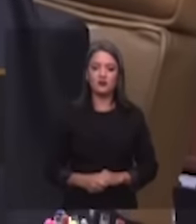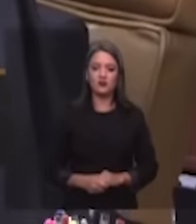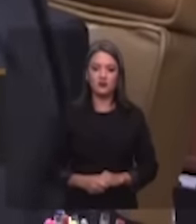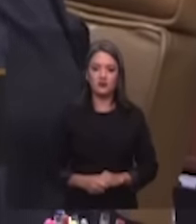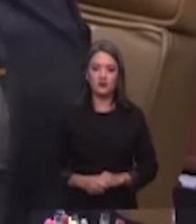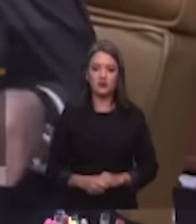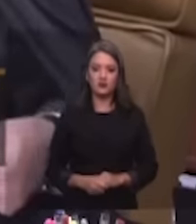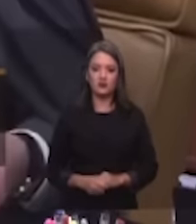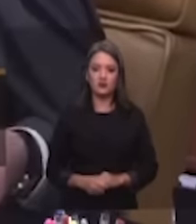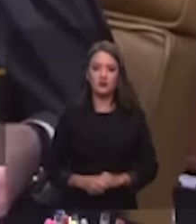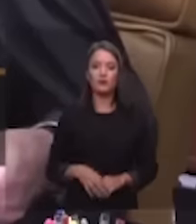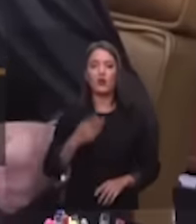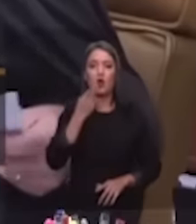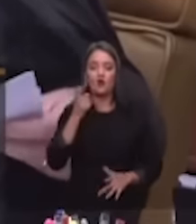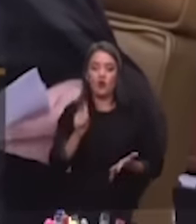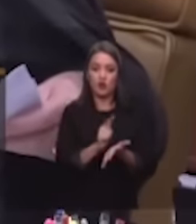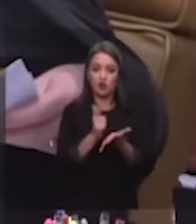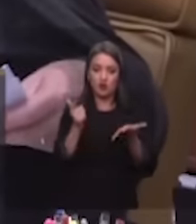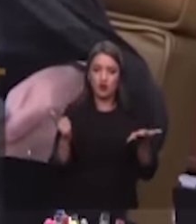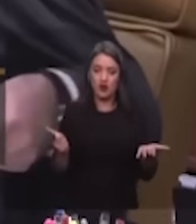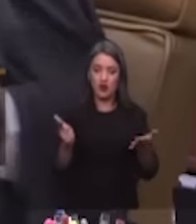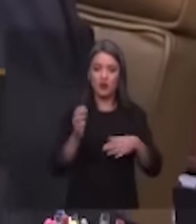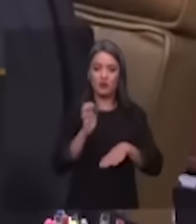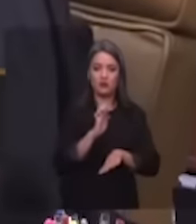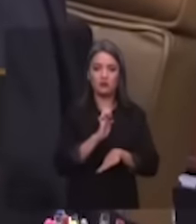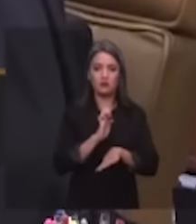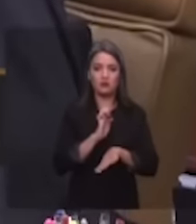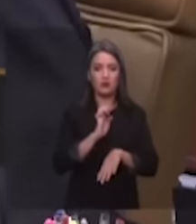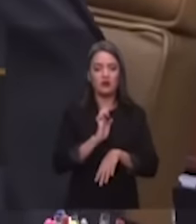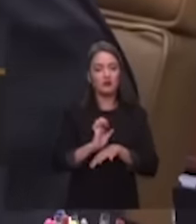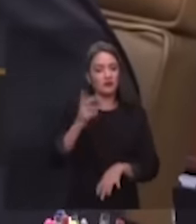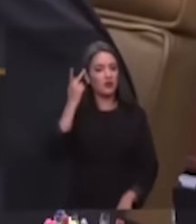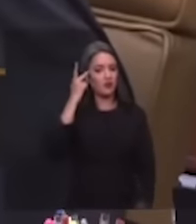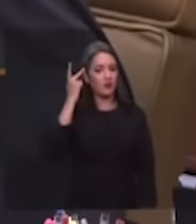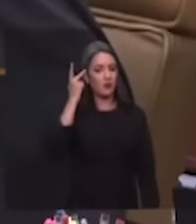ao jornal Estado de São Paulo